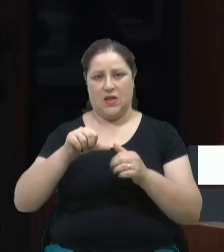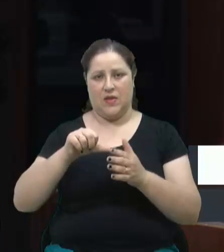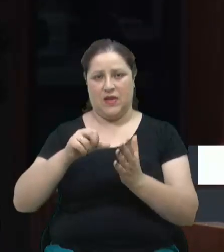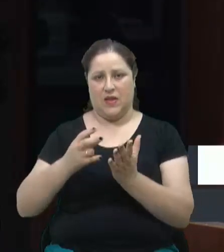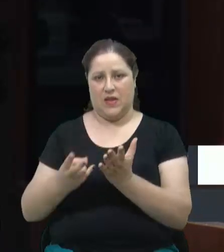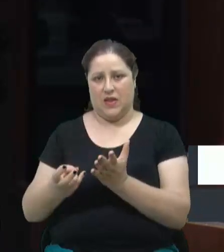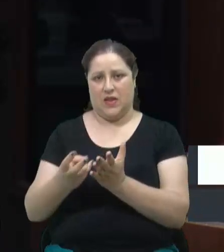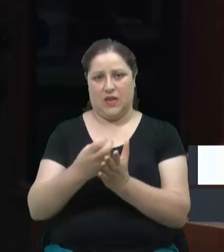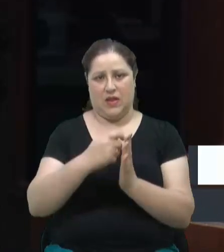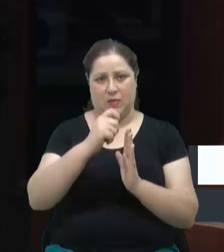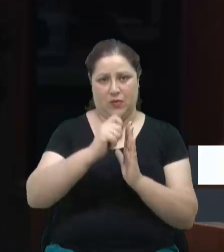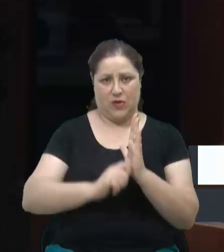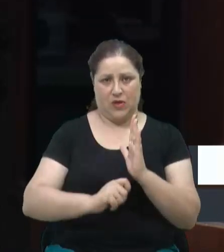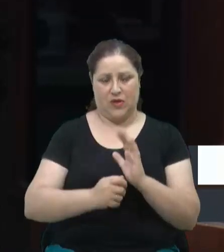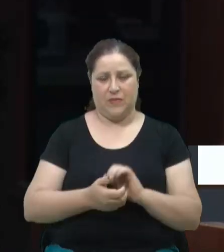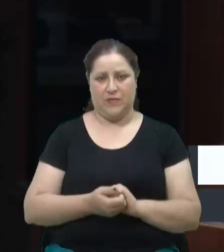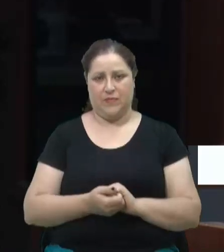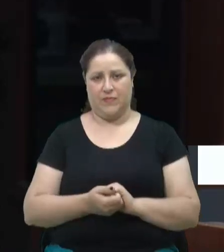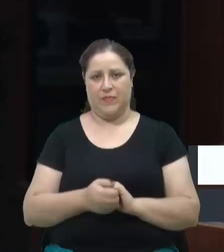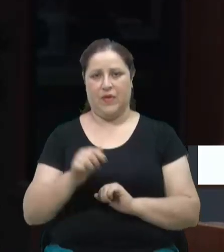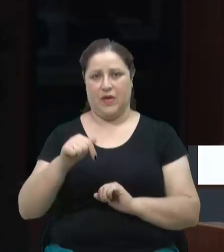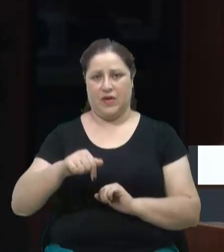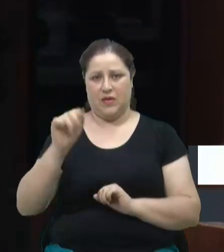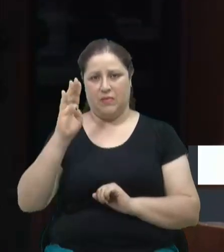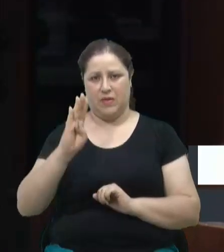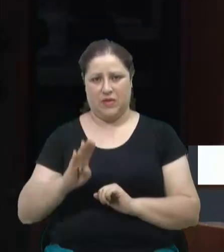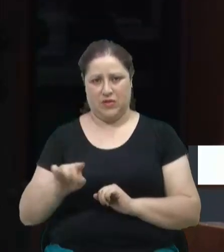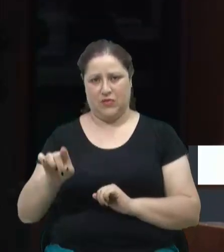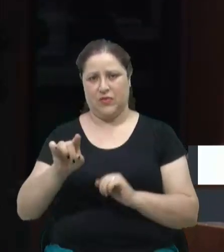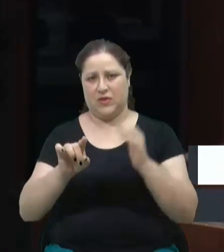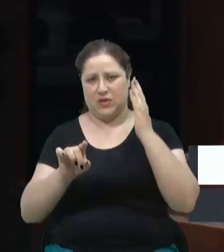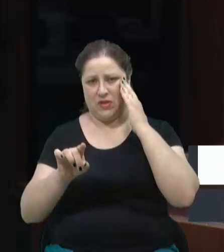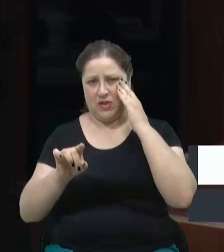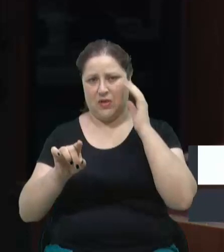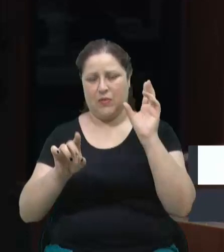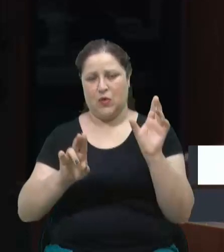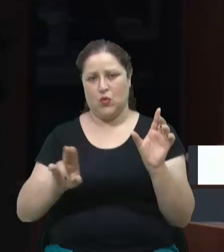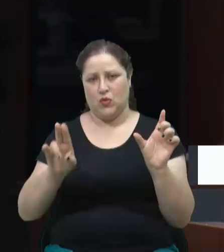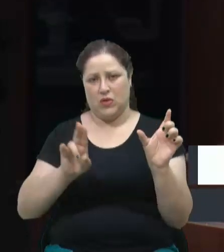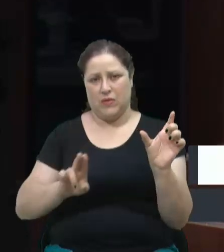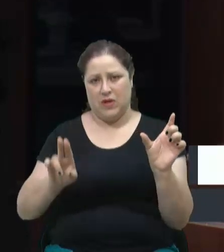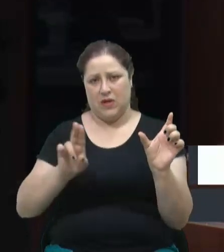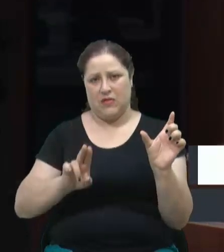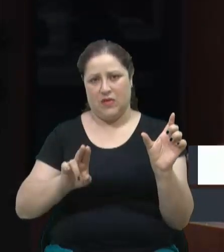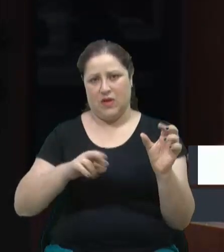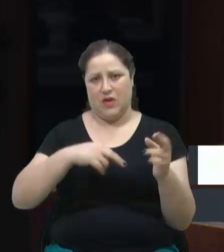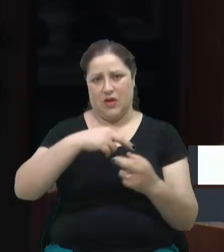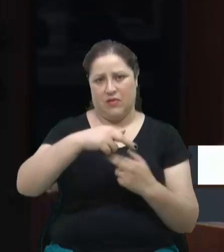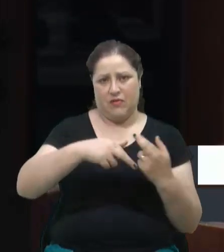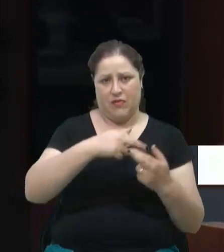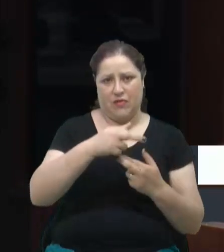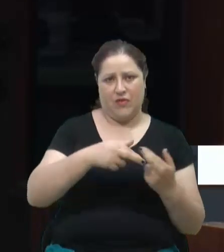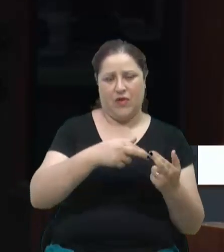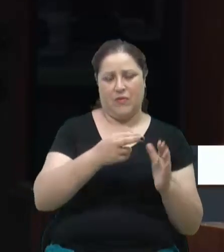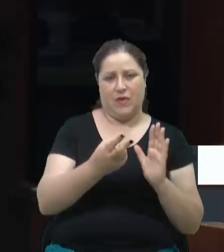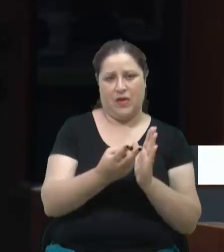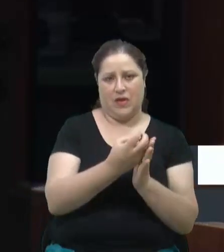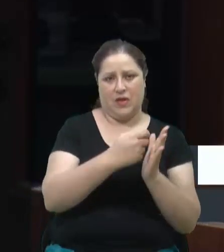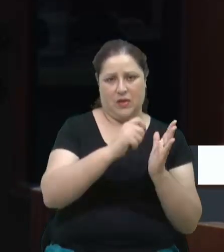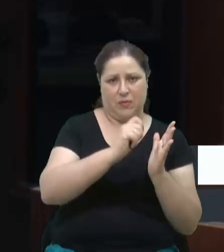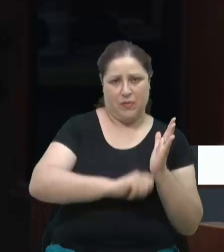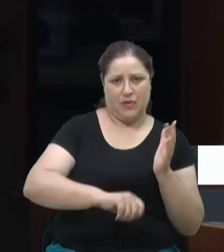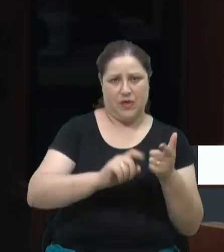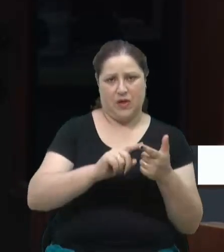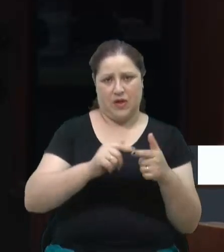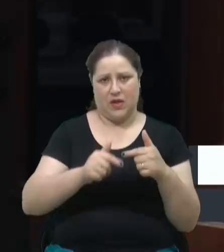senhoras sabem, vive com a palavra reforma. Reforma tributária, reforma trabalhista, reforma previdenciária,